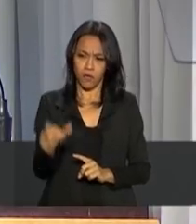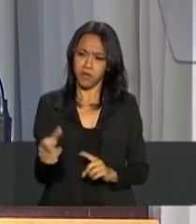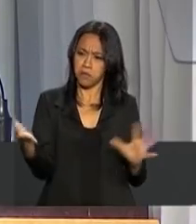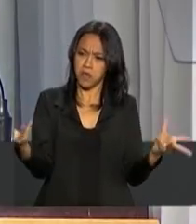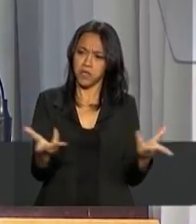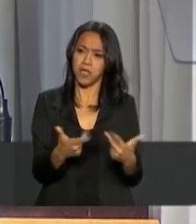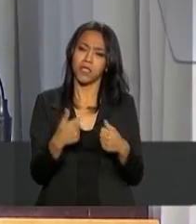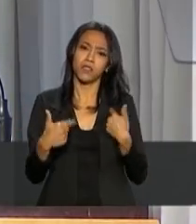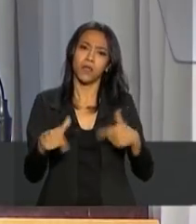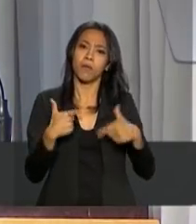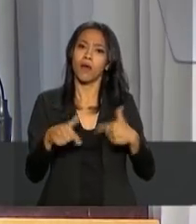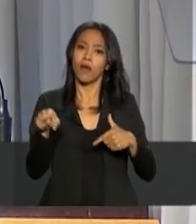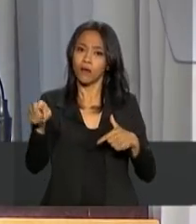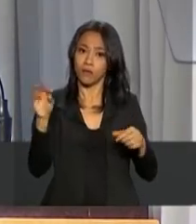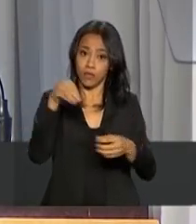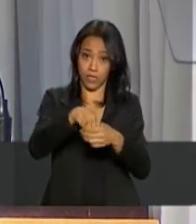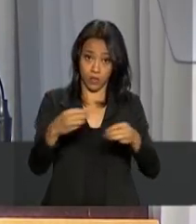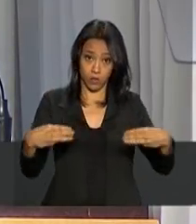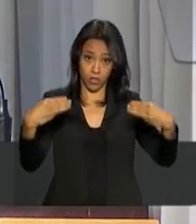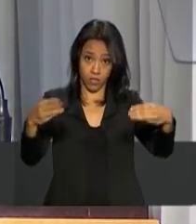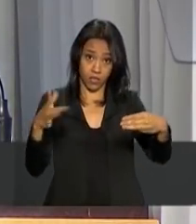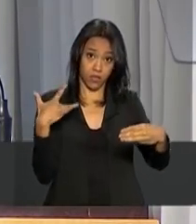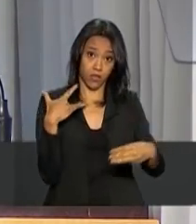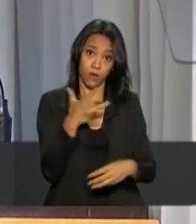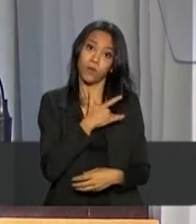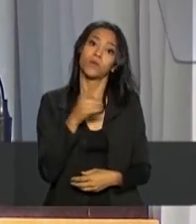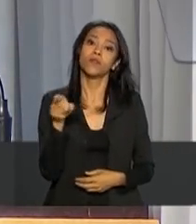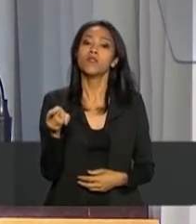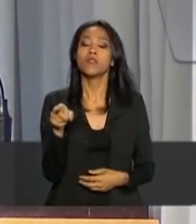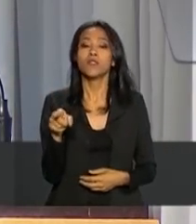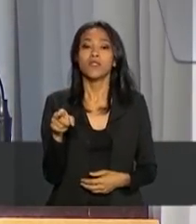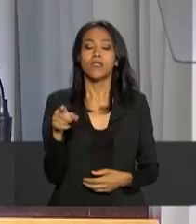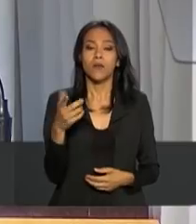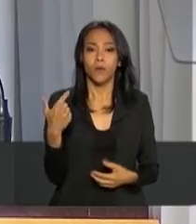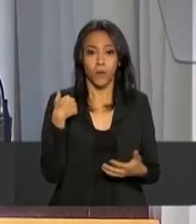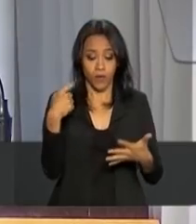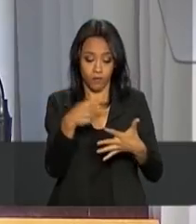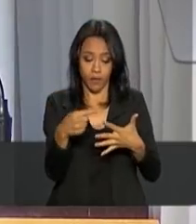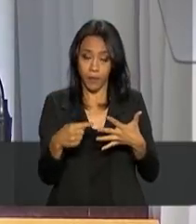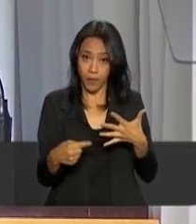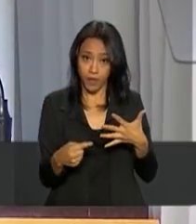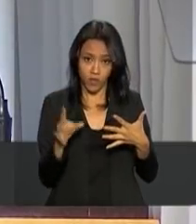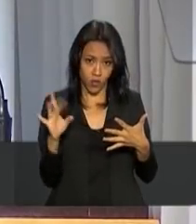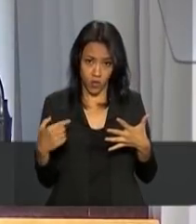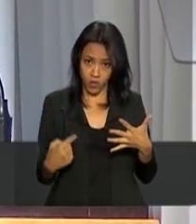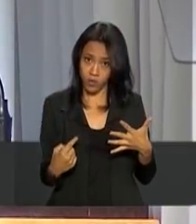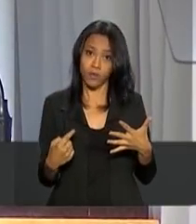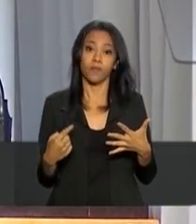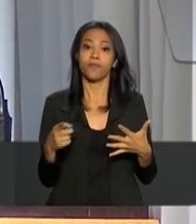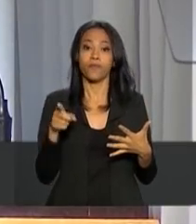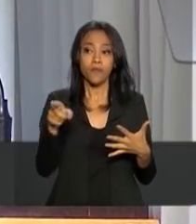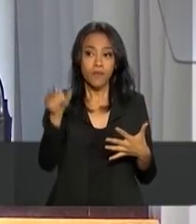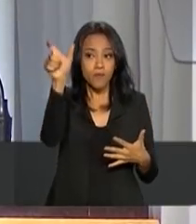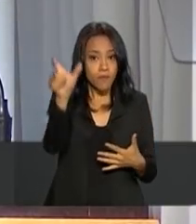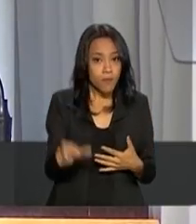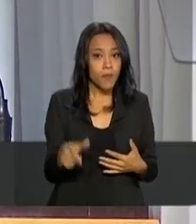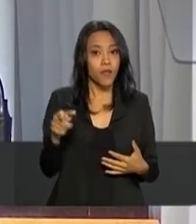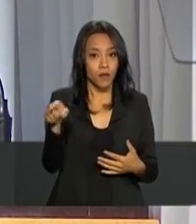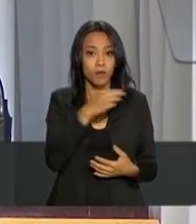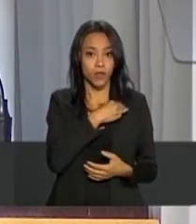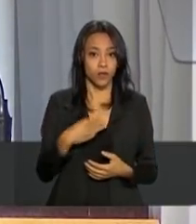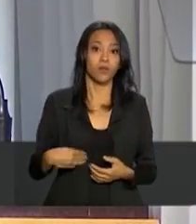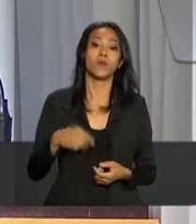Saúde, número de ambulâncias, gabinetes odontológicos, essas coisas materiais. Mas não foi apenas isso. Ele conseguiu, na verdade,